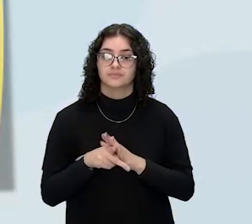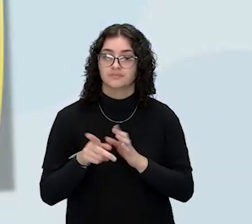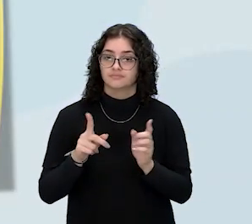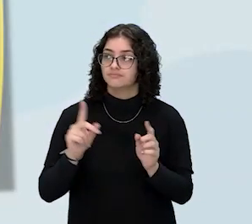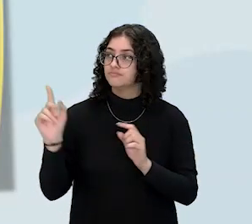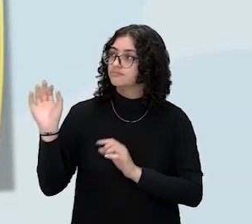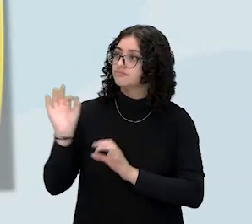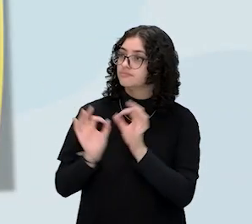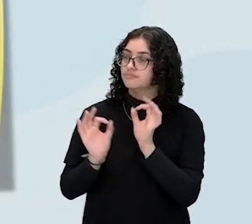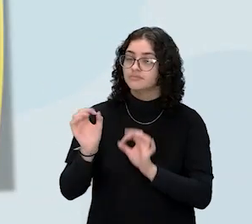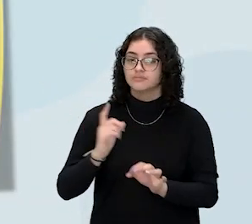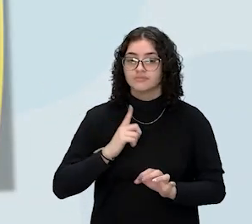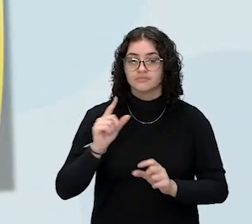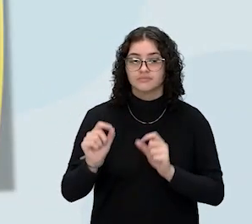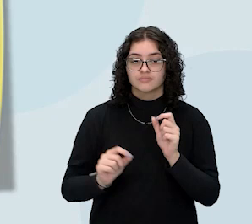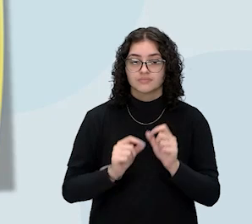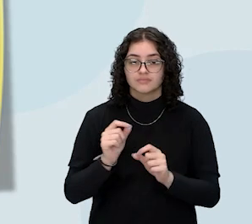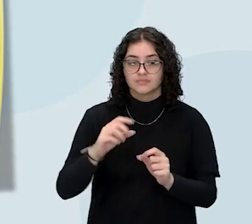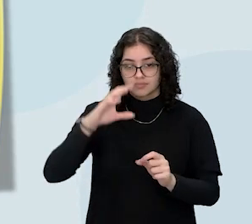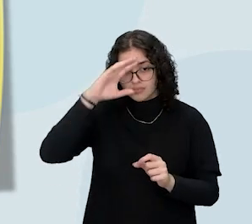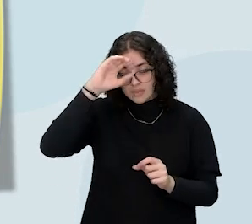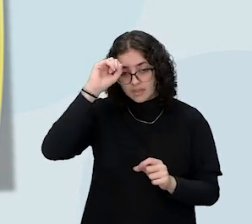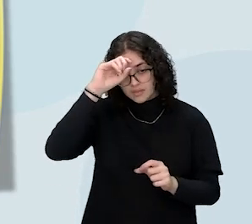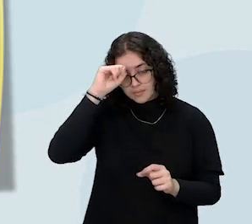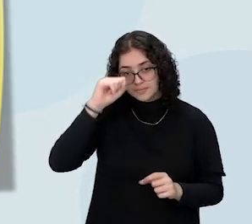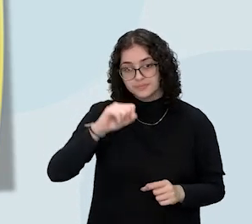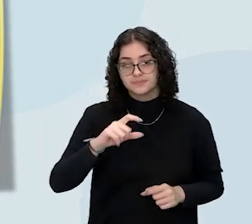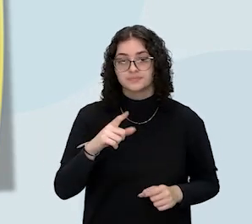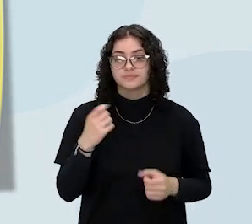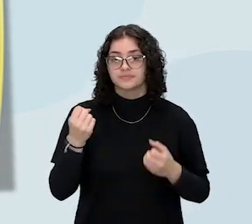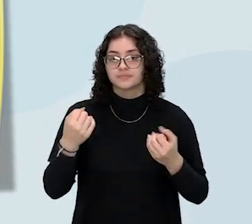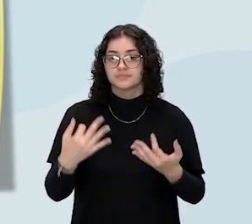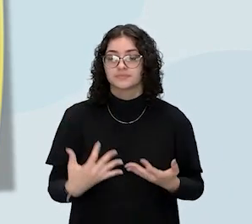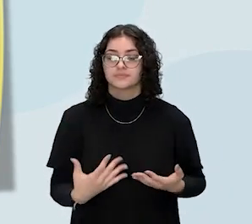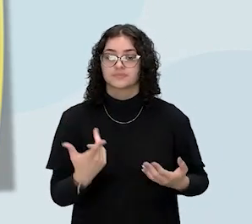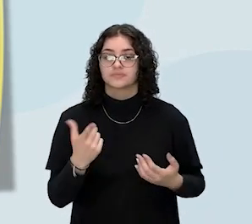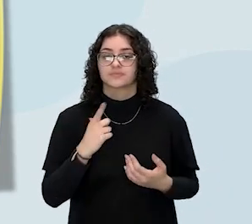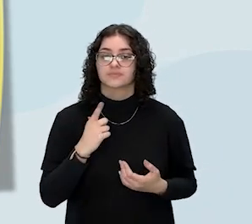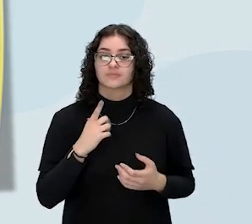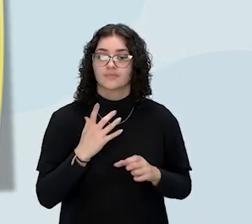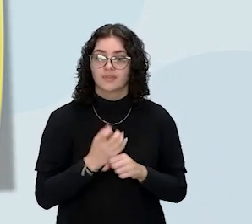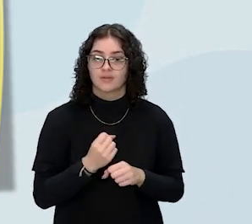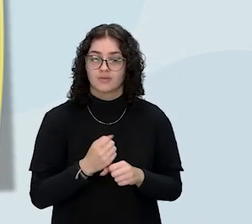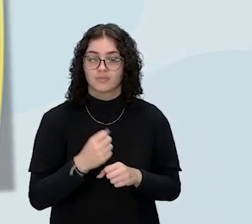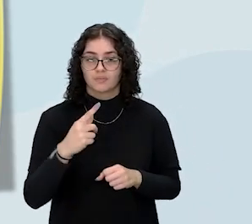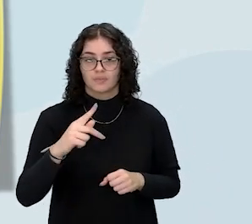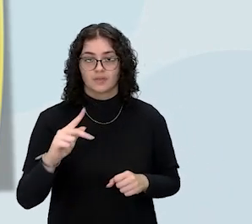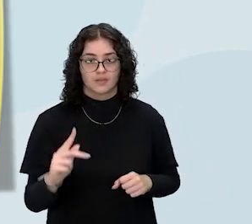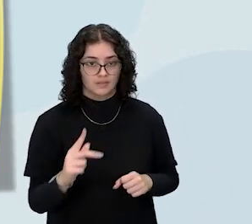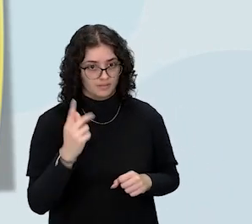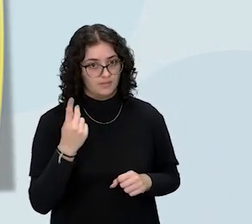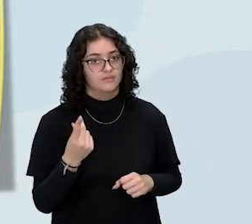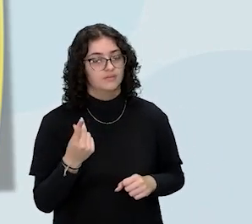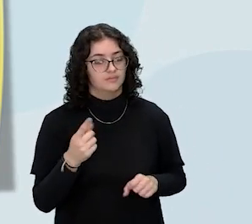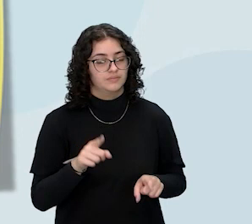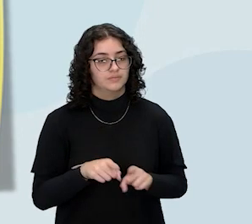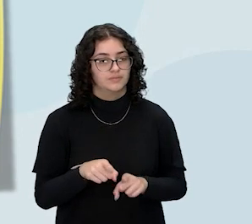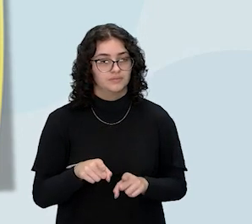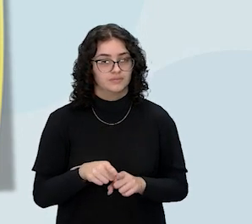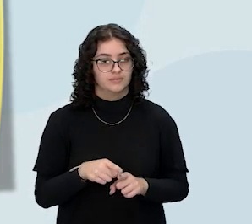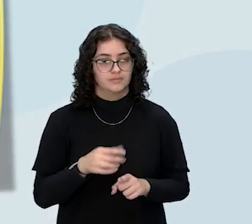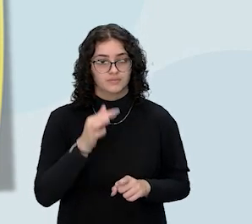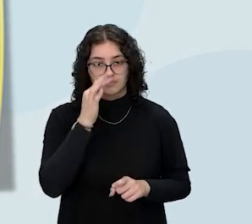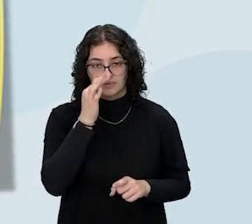aí, a gente tem aí o que nós aprendemos. A gente falou sobre valores de pH, a gente falou sobre plantas